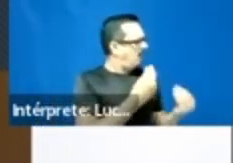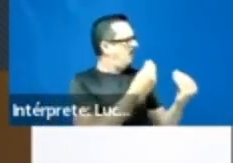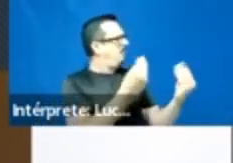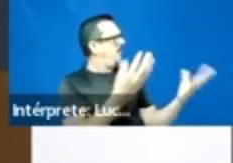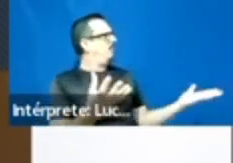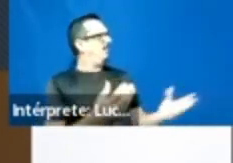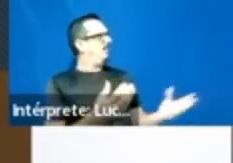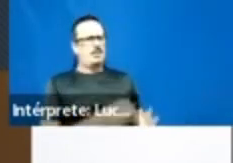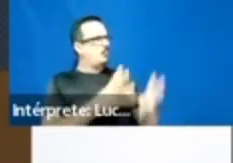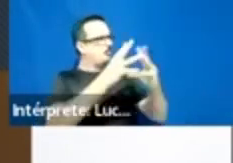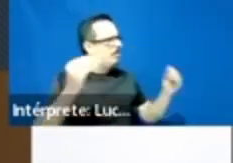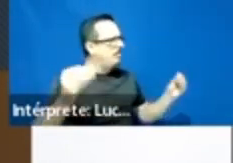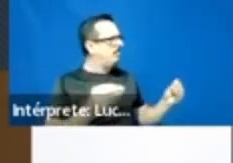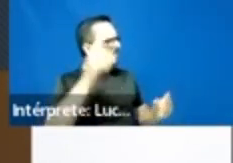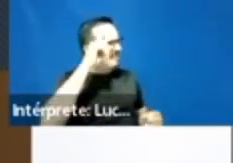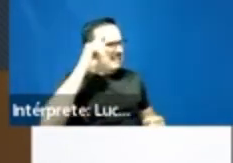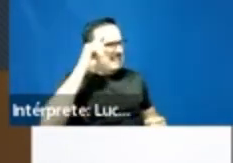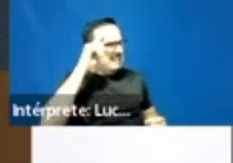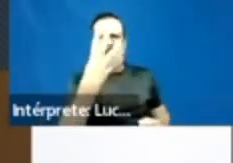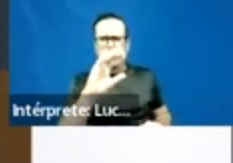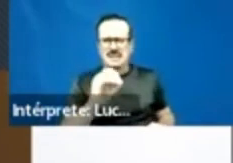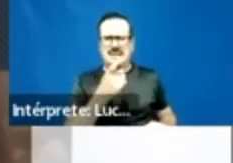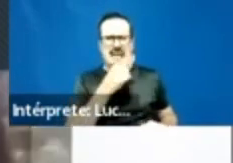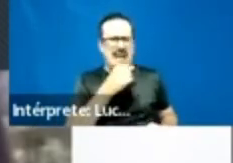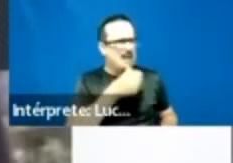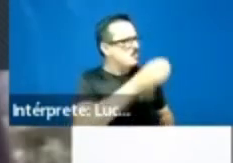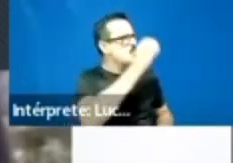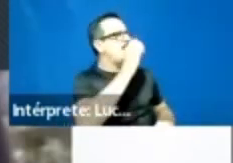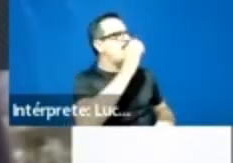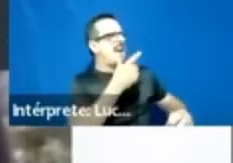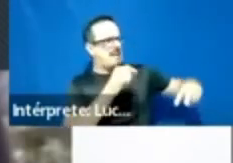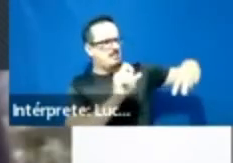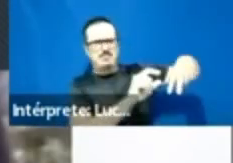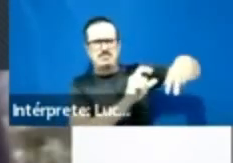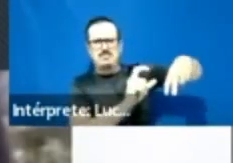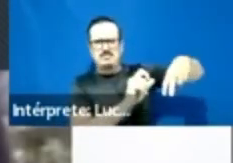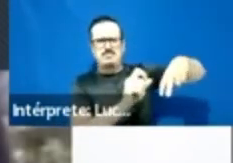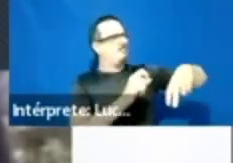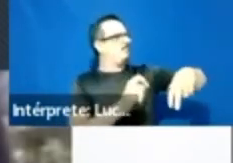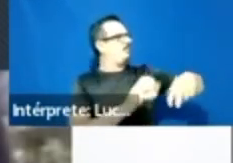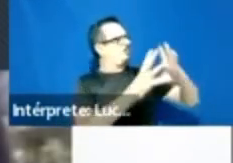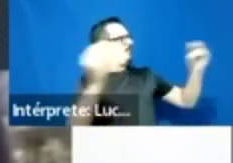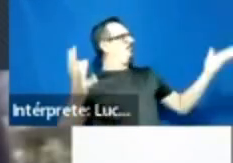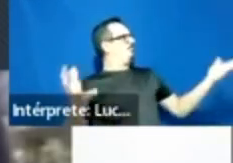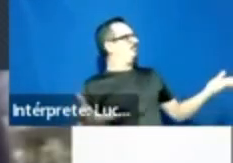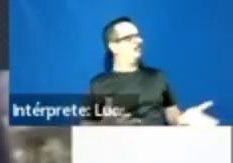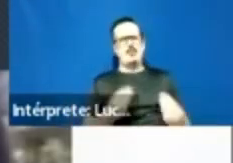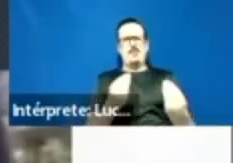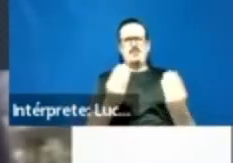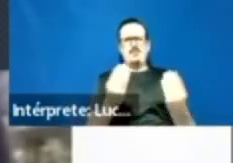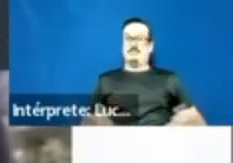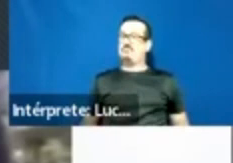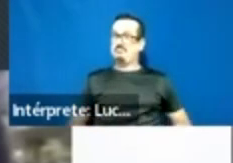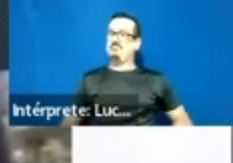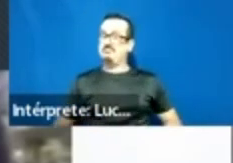em 40 dias você vê a diferença, um resultado impressionante. Eu gosto muito de trazer esse